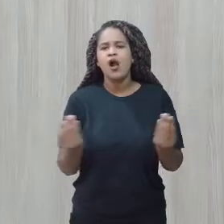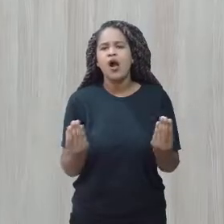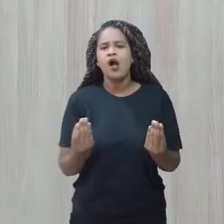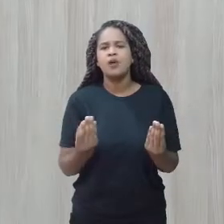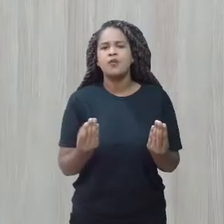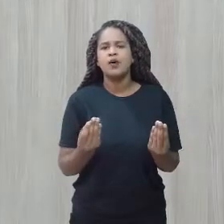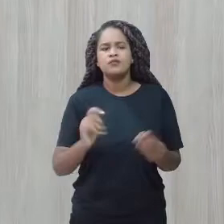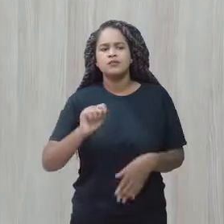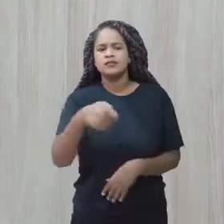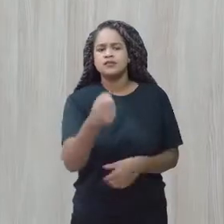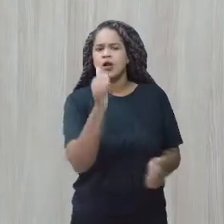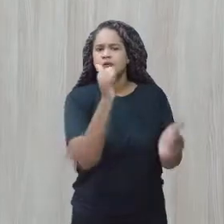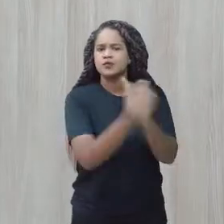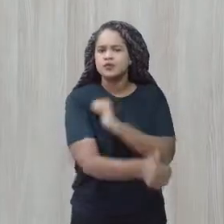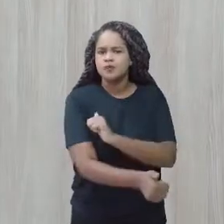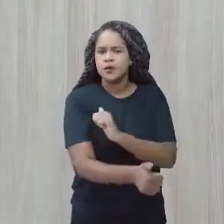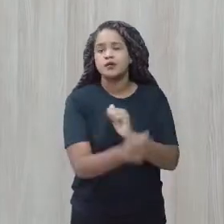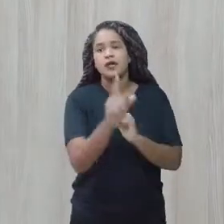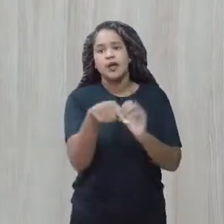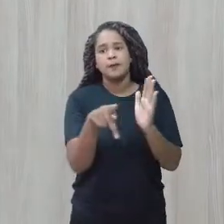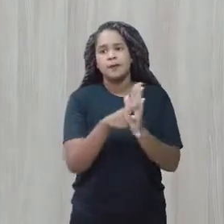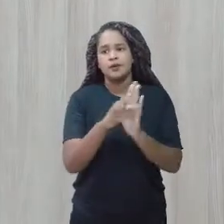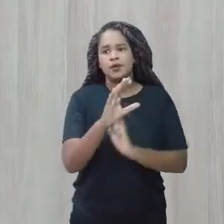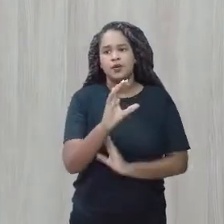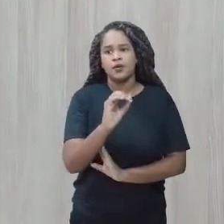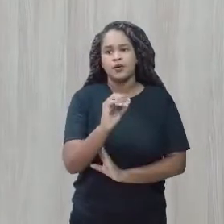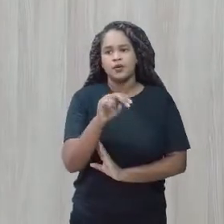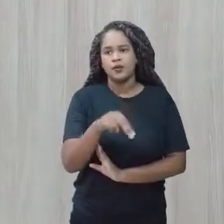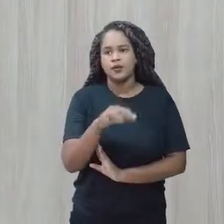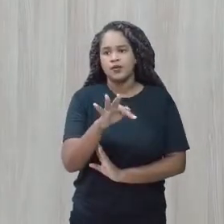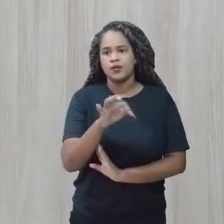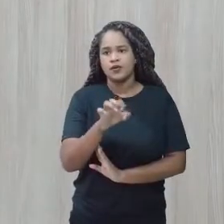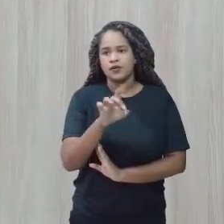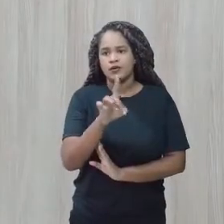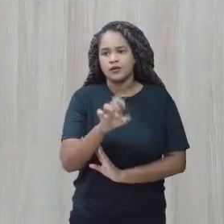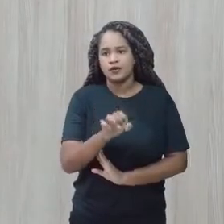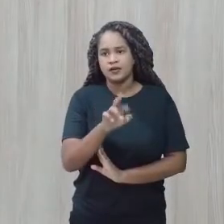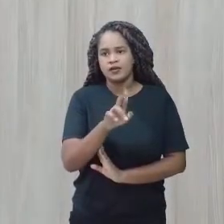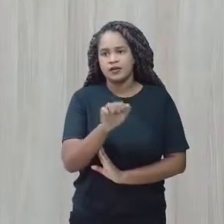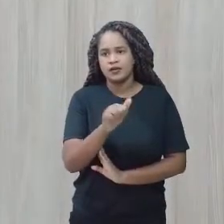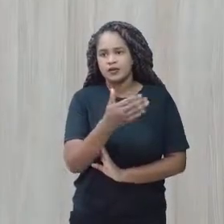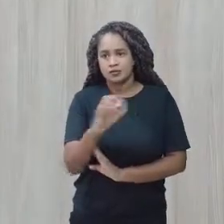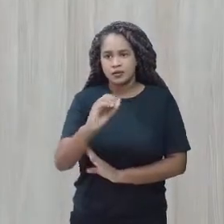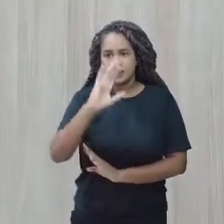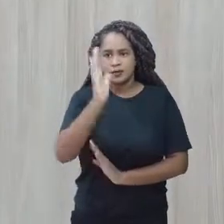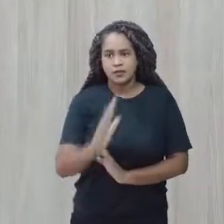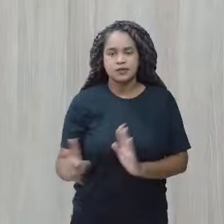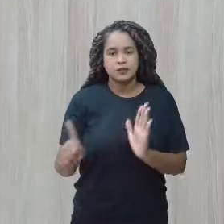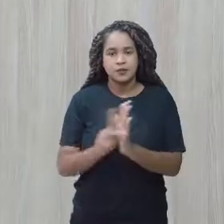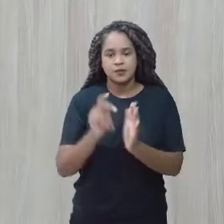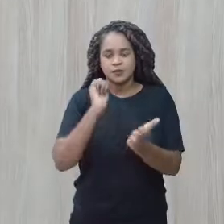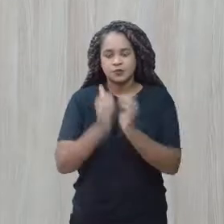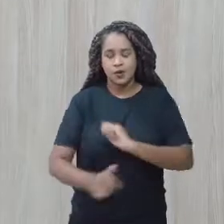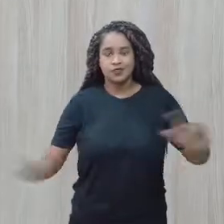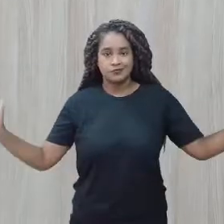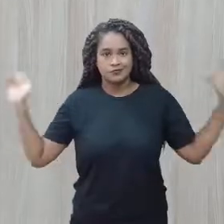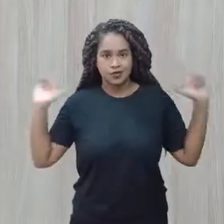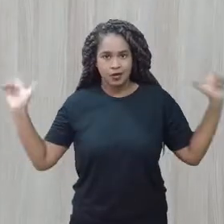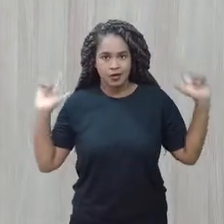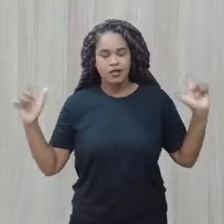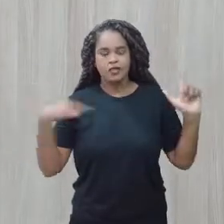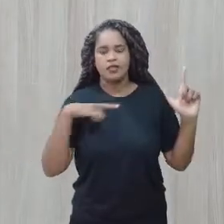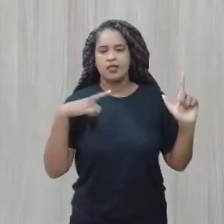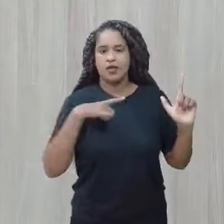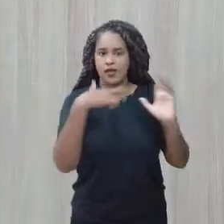Confederação Brasileira de Esportes Radicais, que lá tem as suas modalidades, né, que eles tomam conta. Lembra